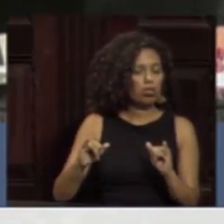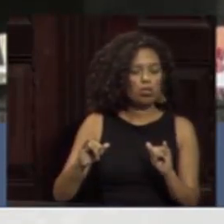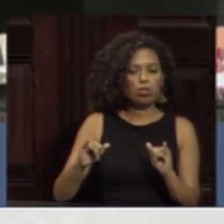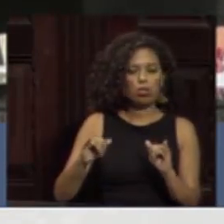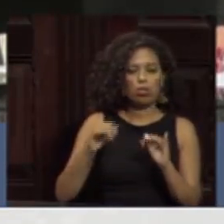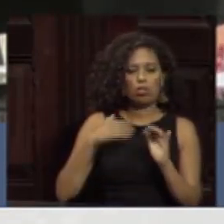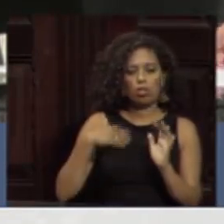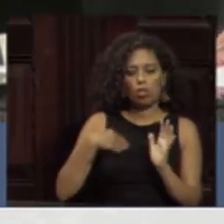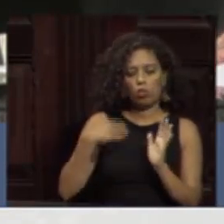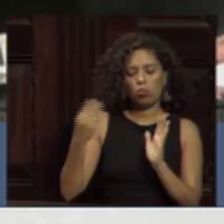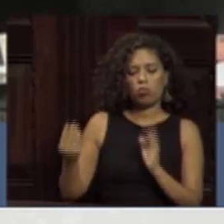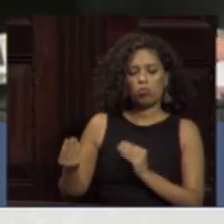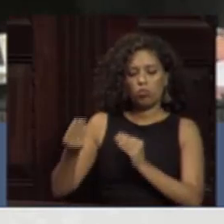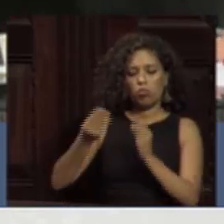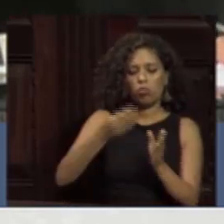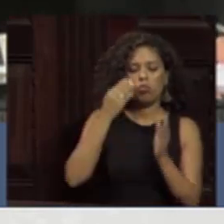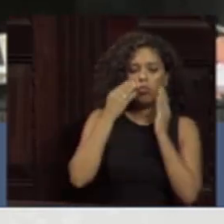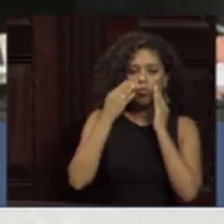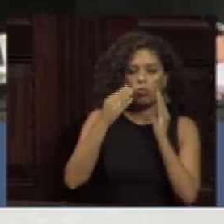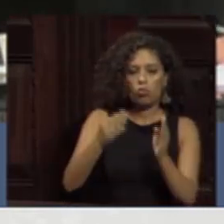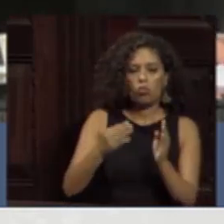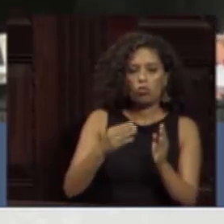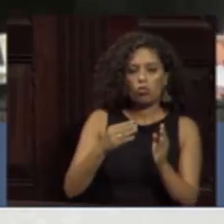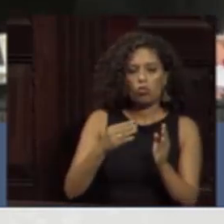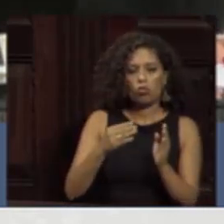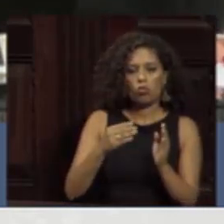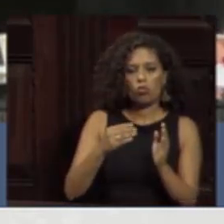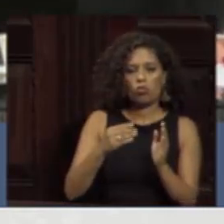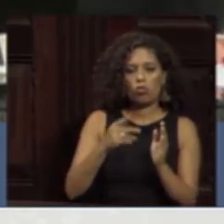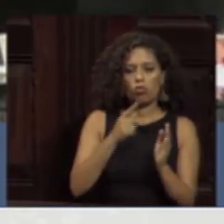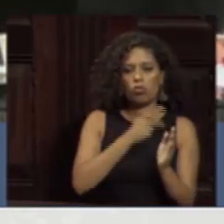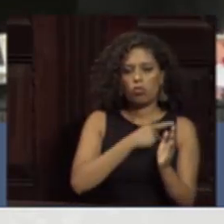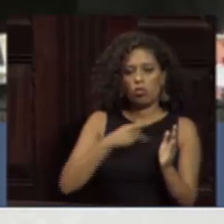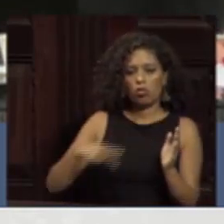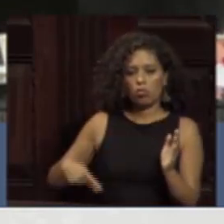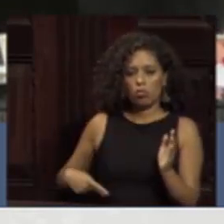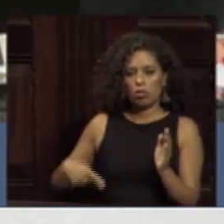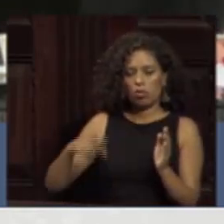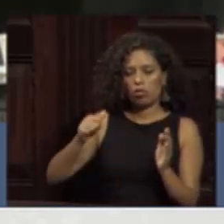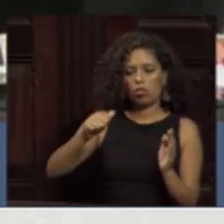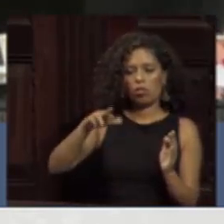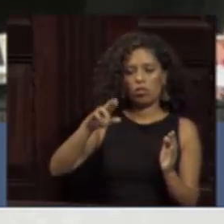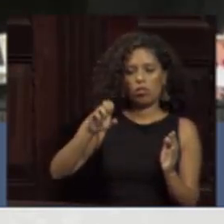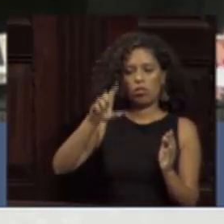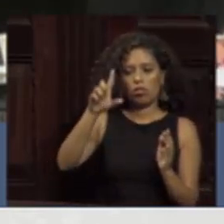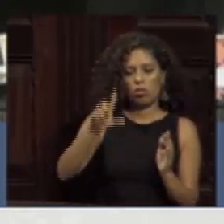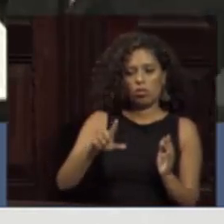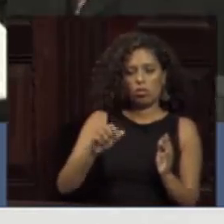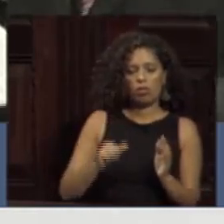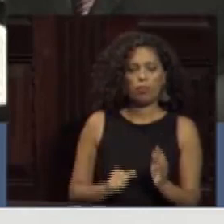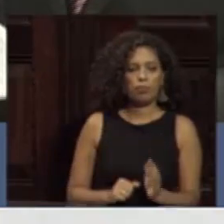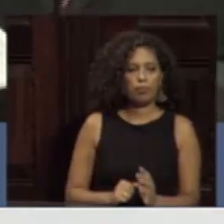encaminhar ao presidente efetivo. Pela ordem. Pela ordem, deputado Zaqueu. Senhor presidente, eu